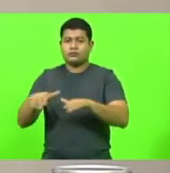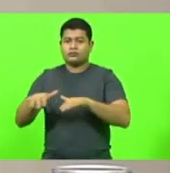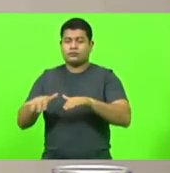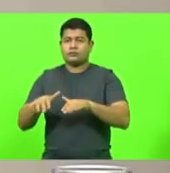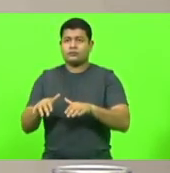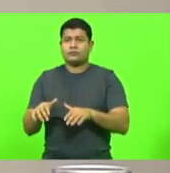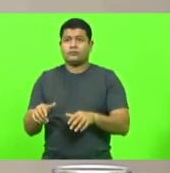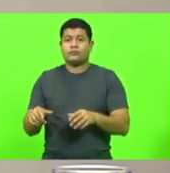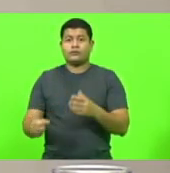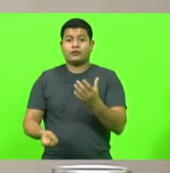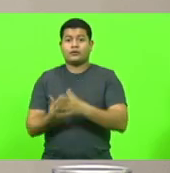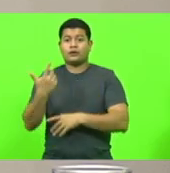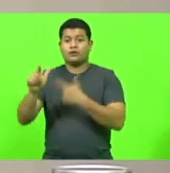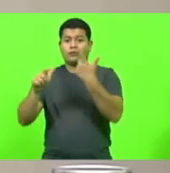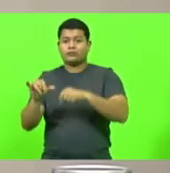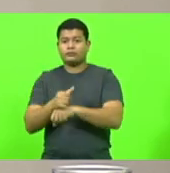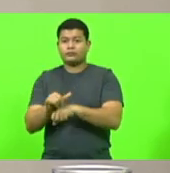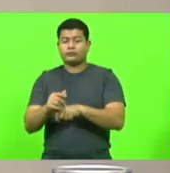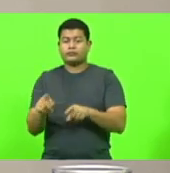E PDL